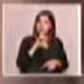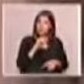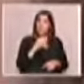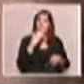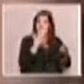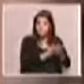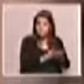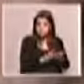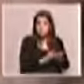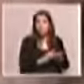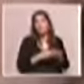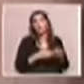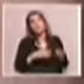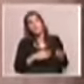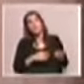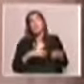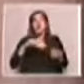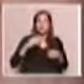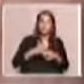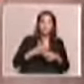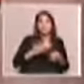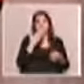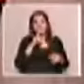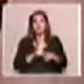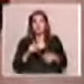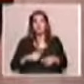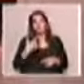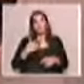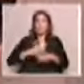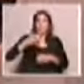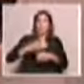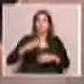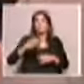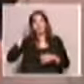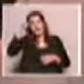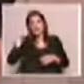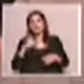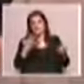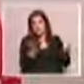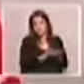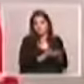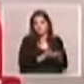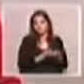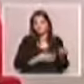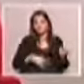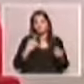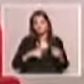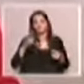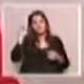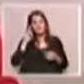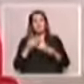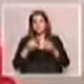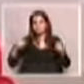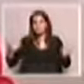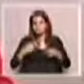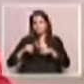nutrir, estamos a arranjar meio copo de leite dentro do pão, não é? Cada das duas fatias, porque este flamengo são proteína, de alto valor biológico, de cálcio, não